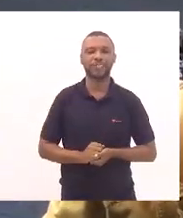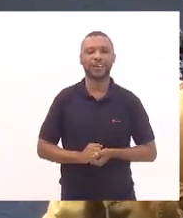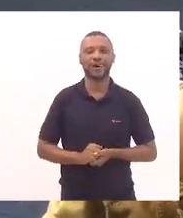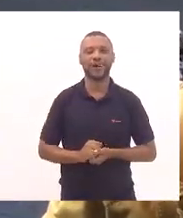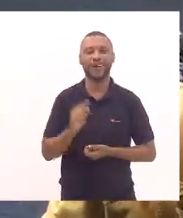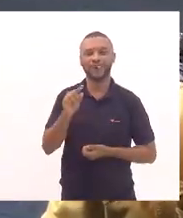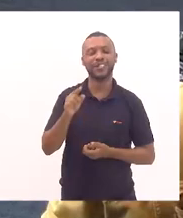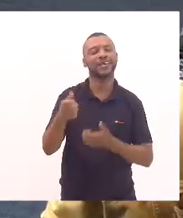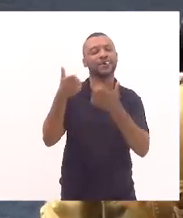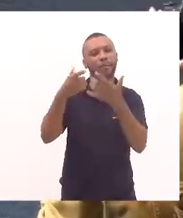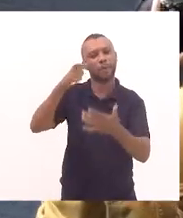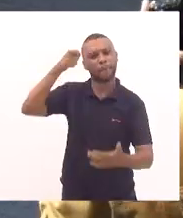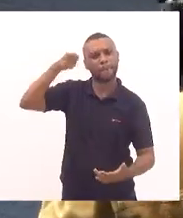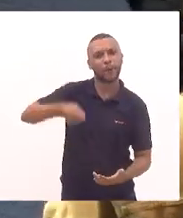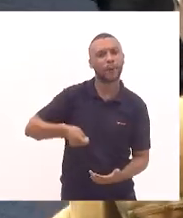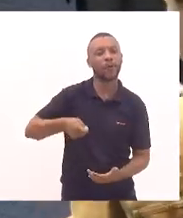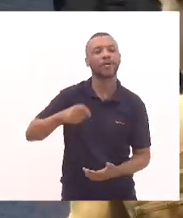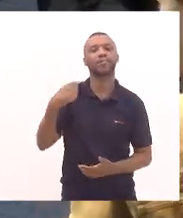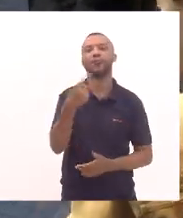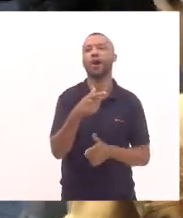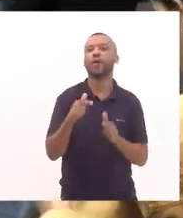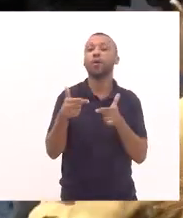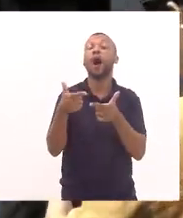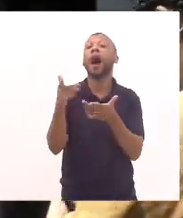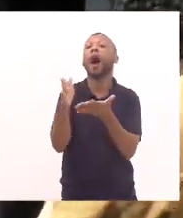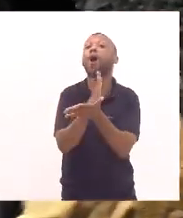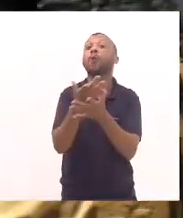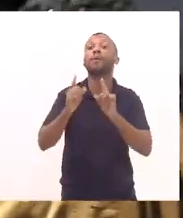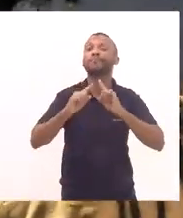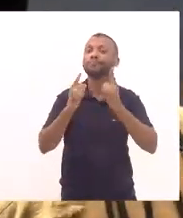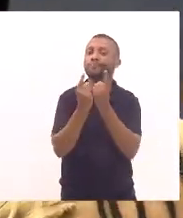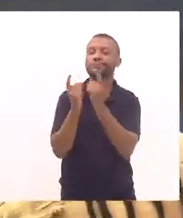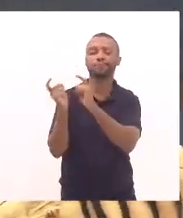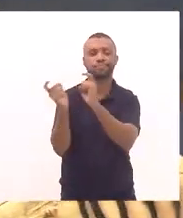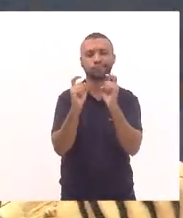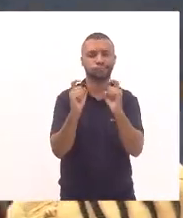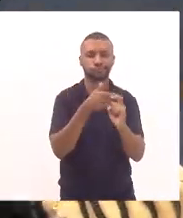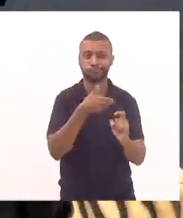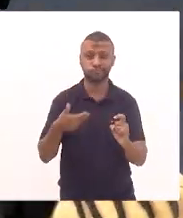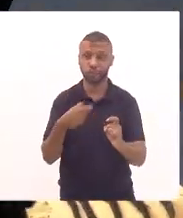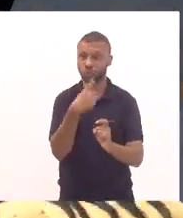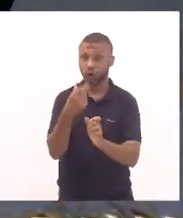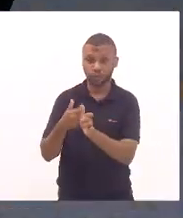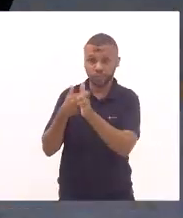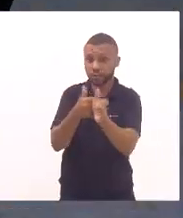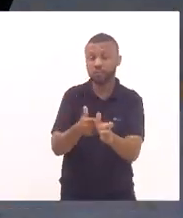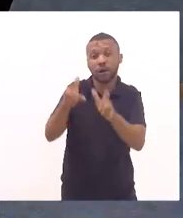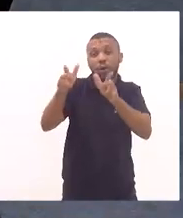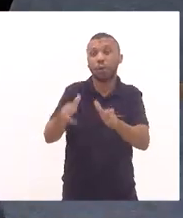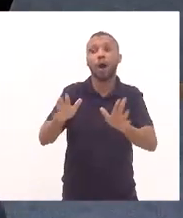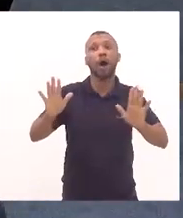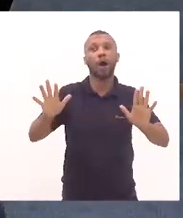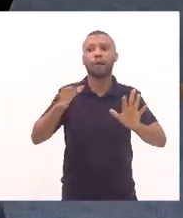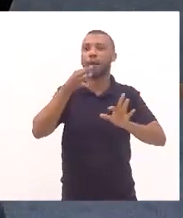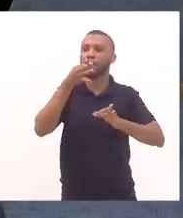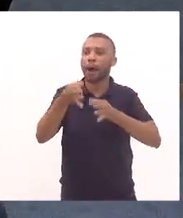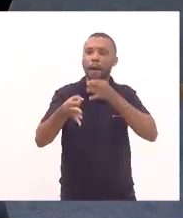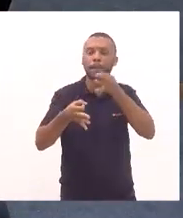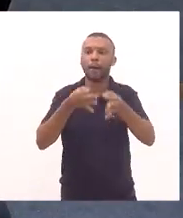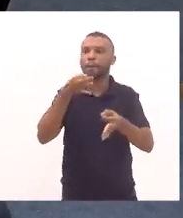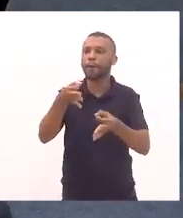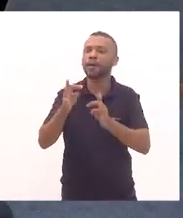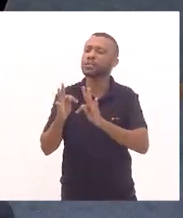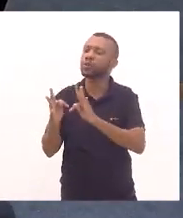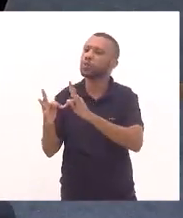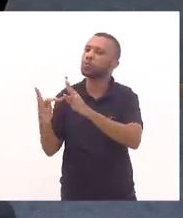que nós realizássemos algumas audiências públicas e assim o fizemos. Foram ouvidas aqui, aqui estão